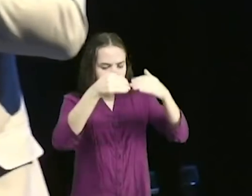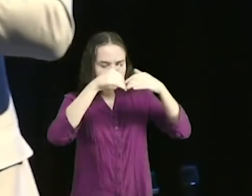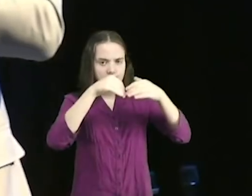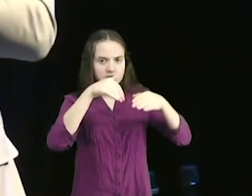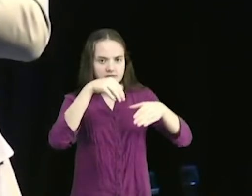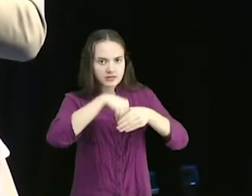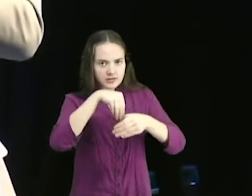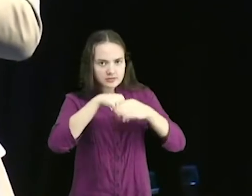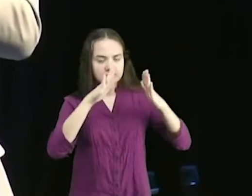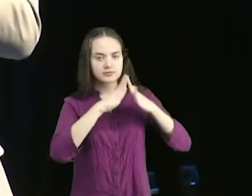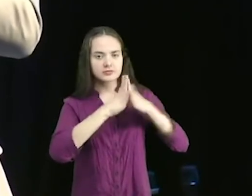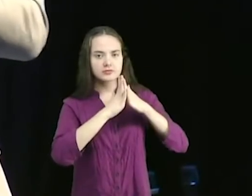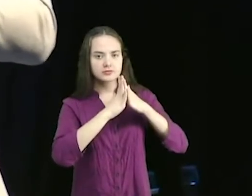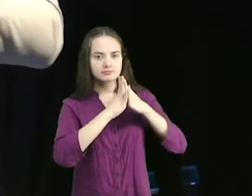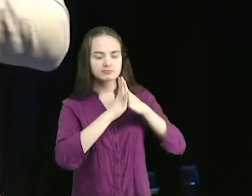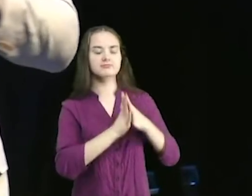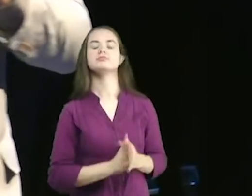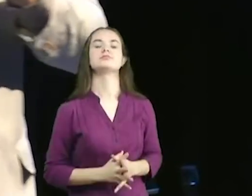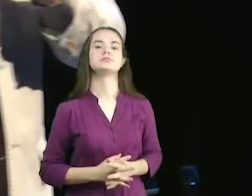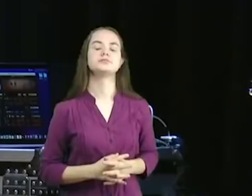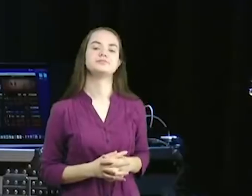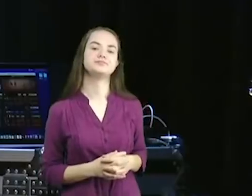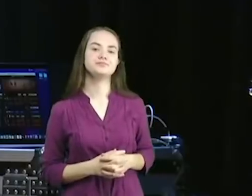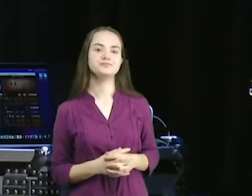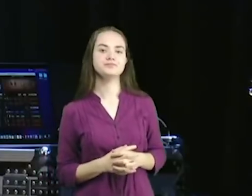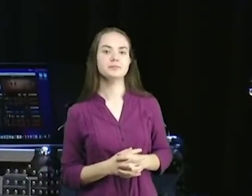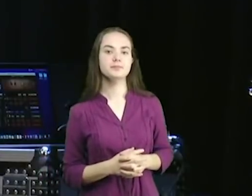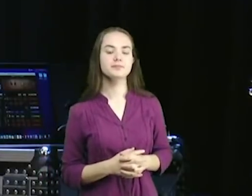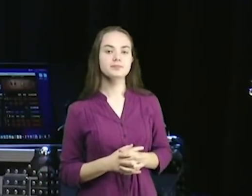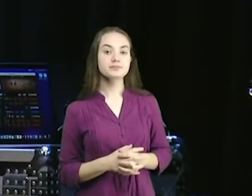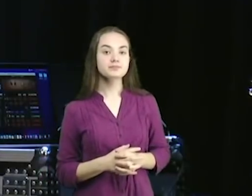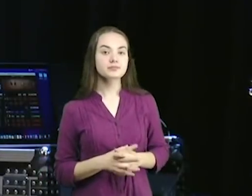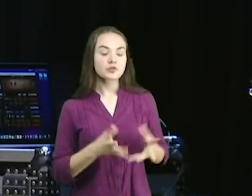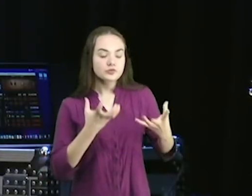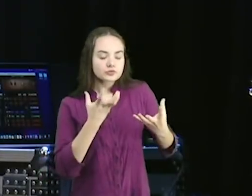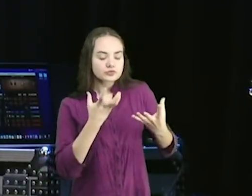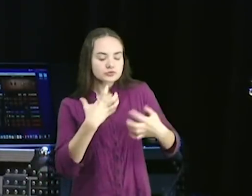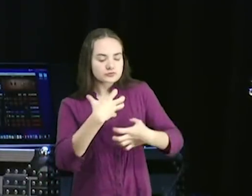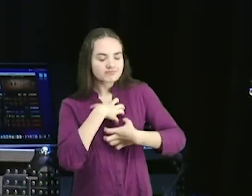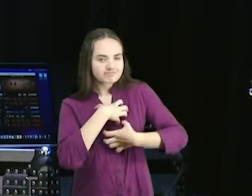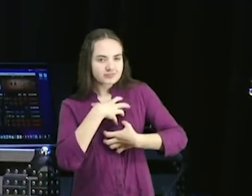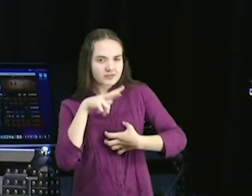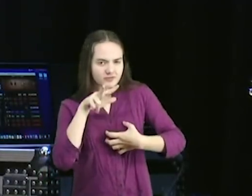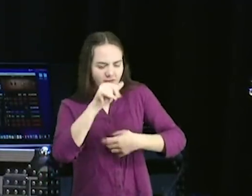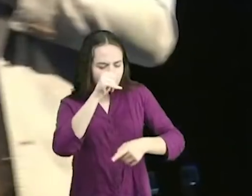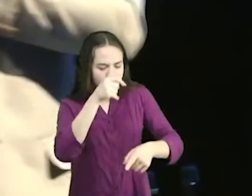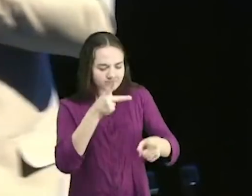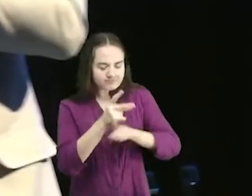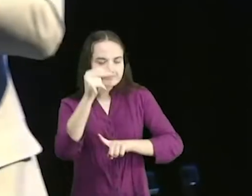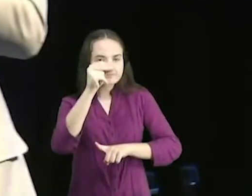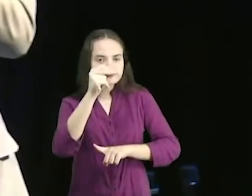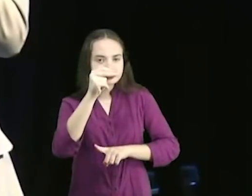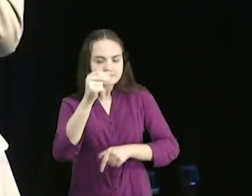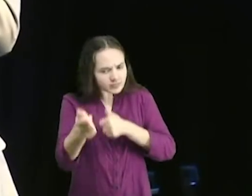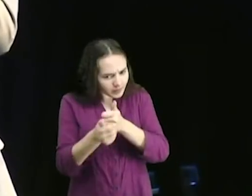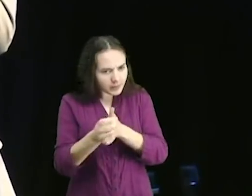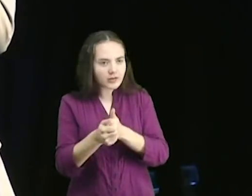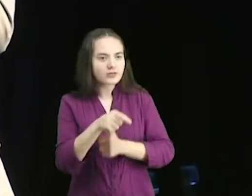nas tuas mãos. A solução é uma semente que está do teu lado e você nem viu